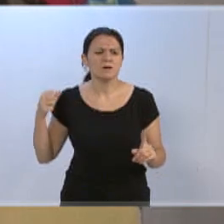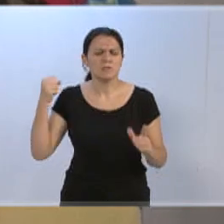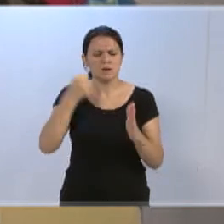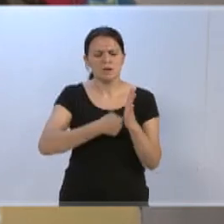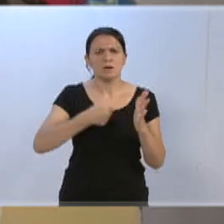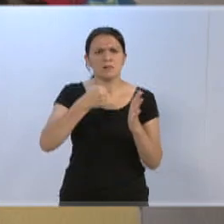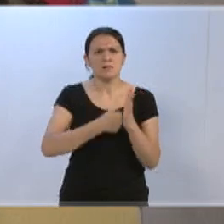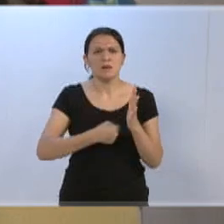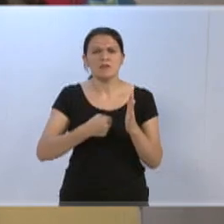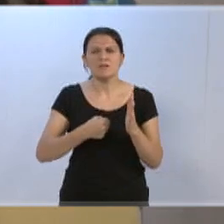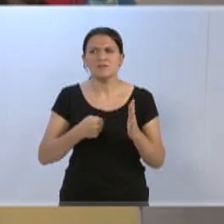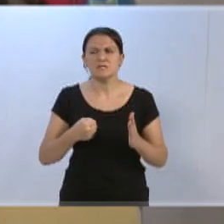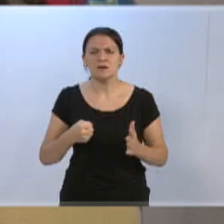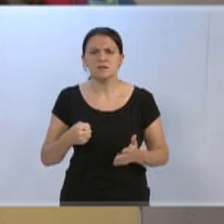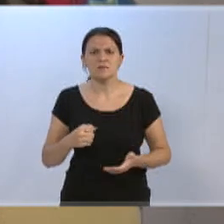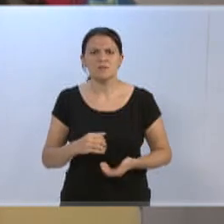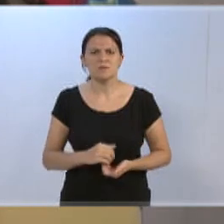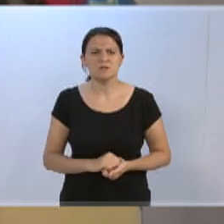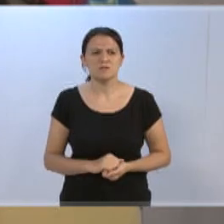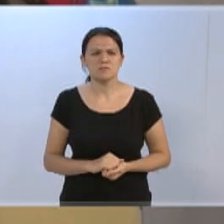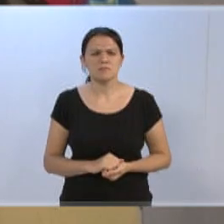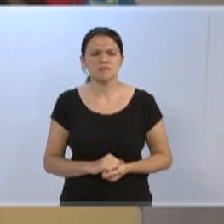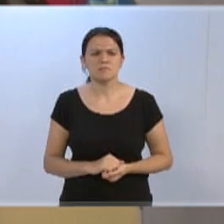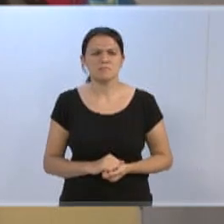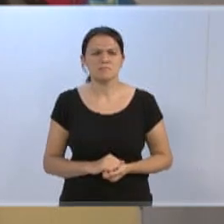Pode colocar a próxima folha, por favor.